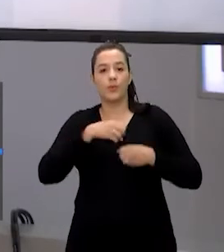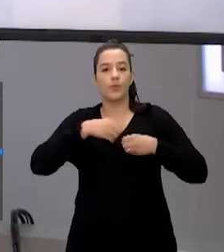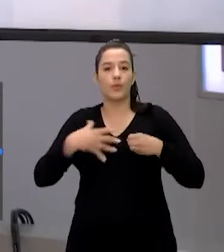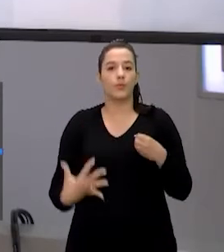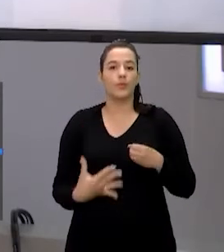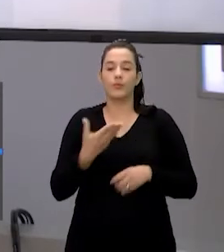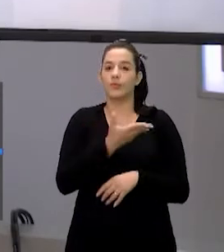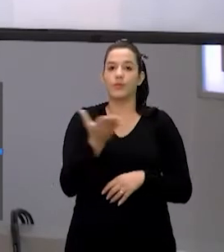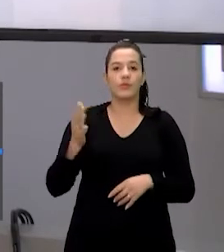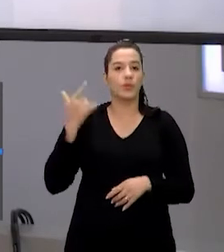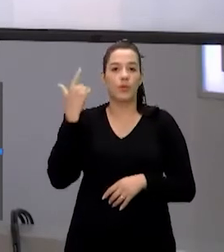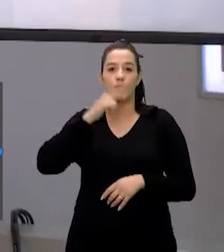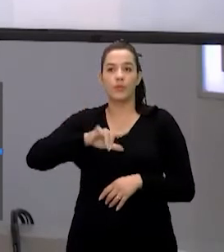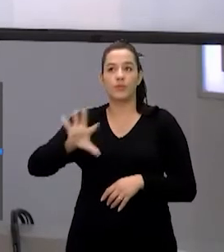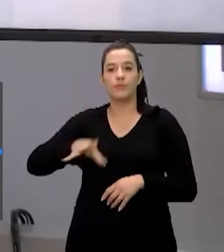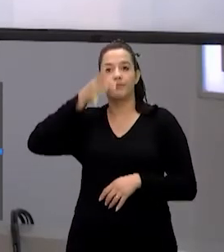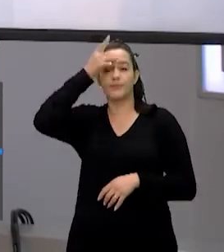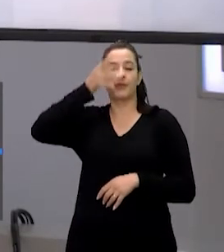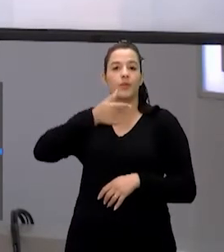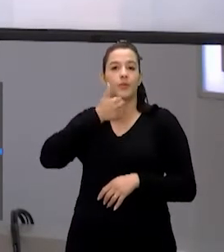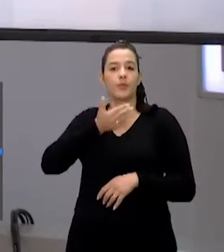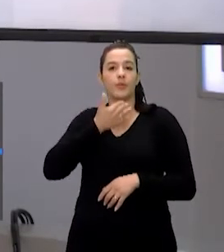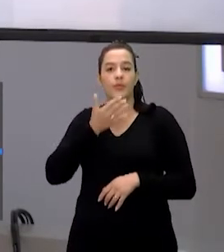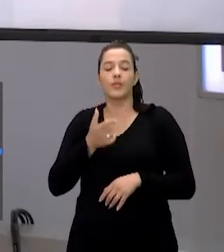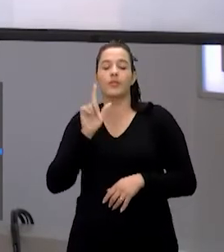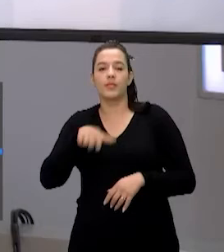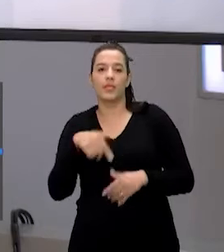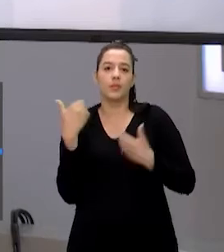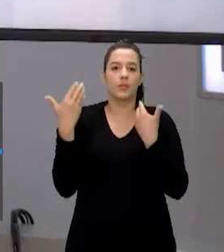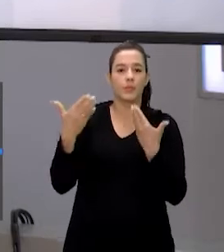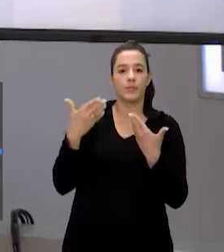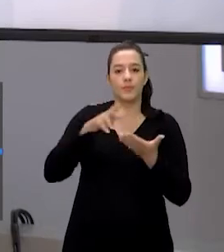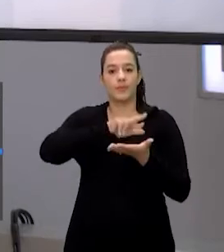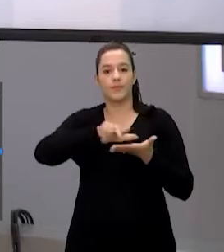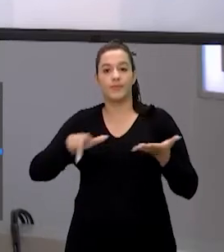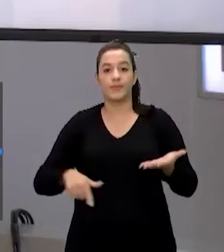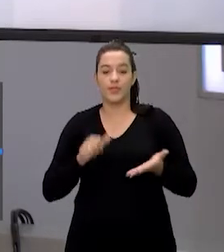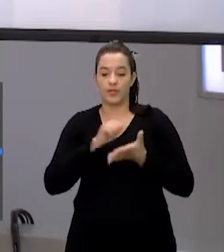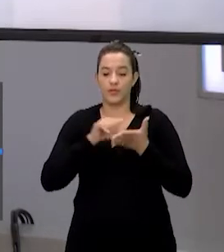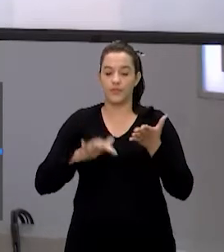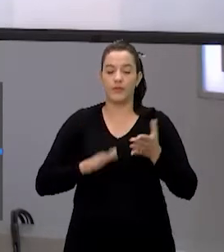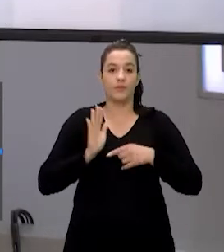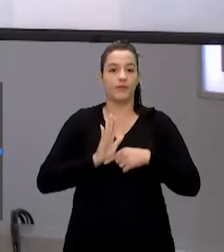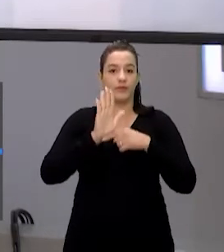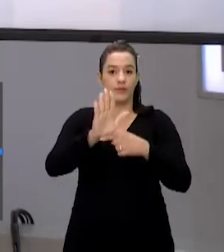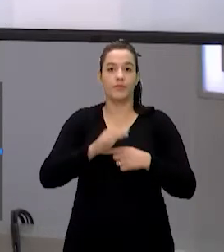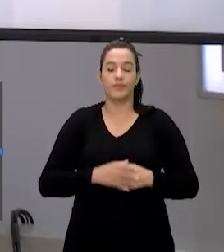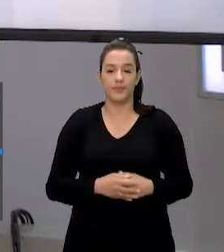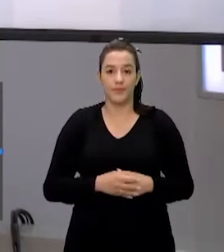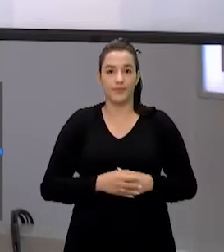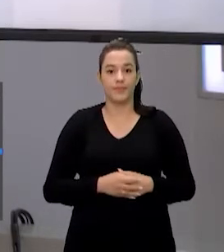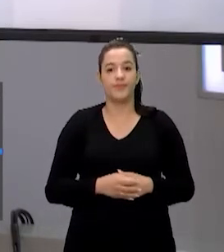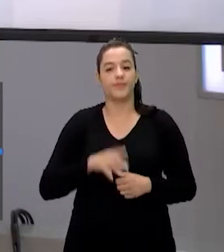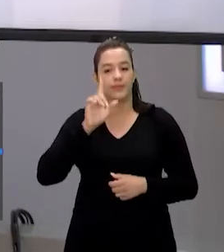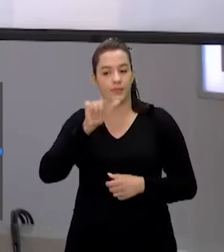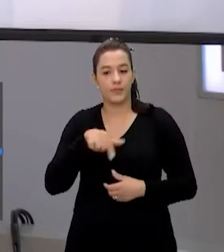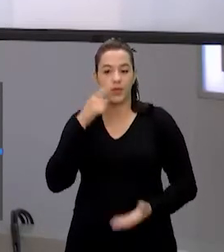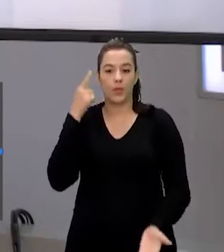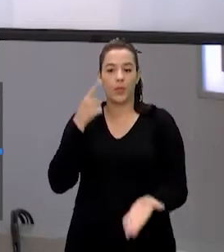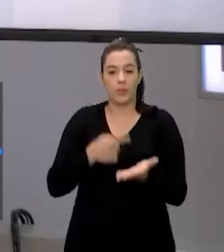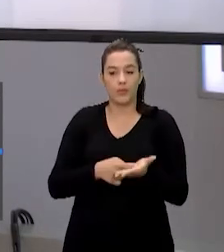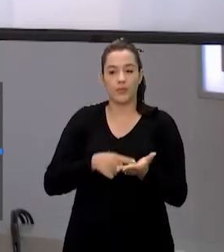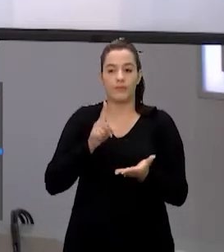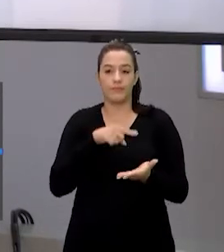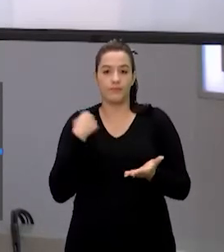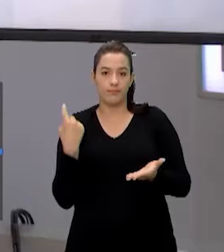não assimilou direito, que você ainda tem as suas dúvidas, e a tarefa vai te ajudar com isso. Ok, gente? Então, isso é um combinado aí entre